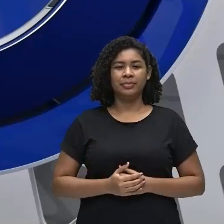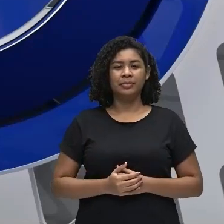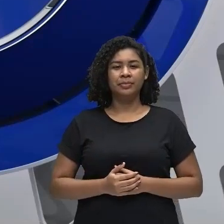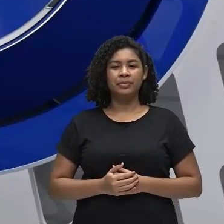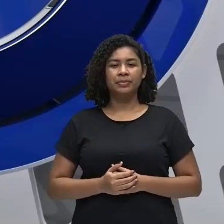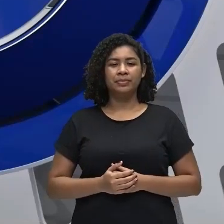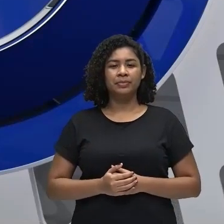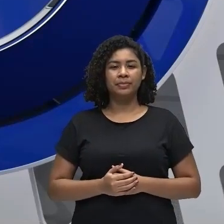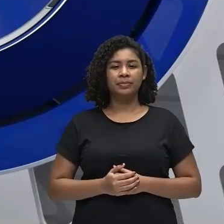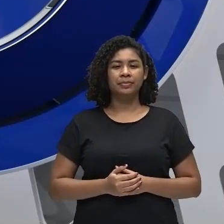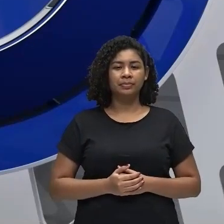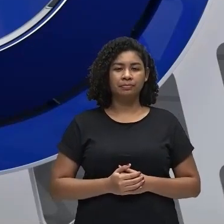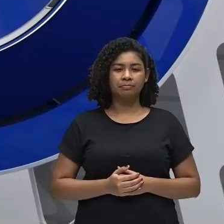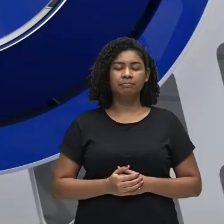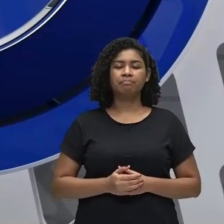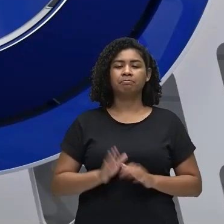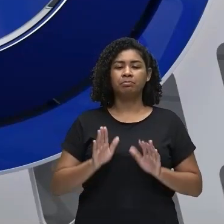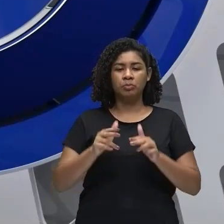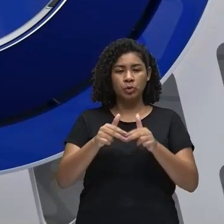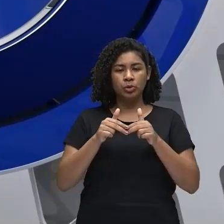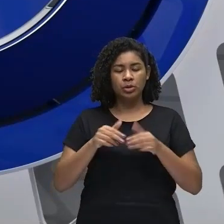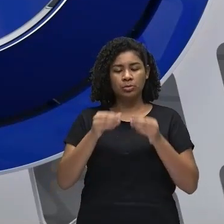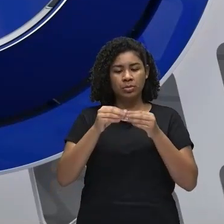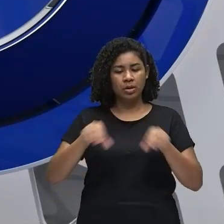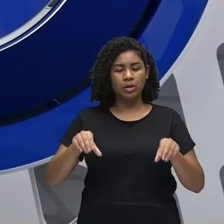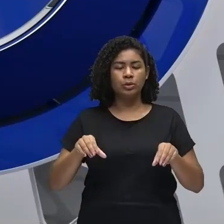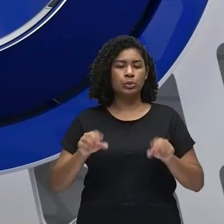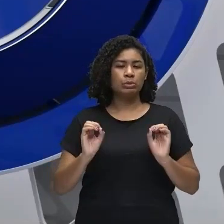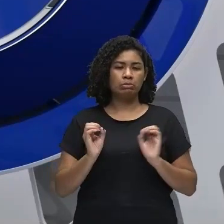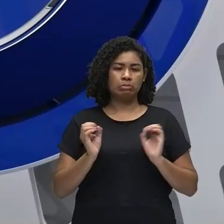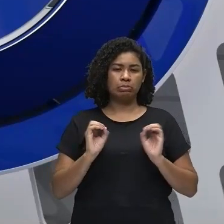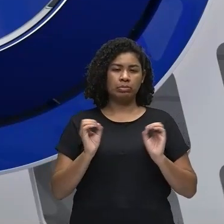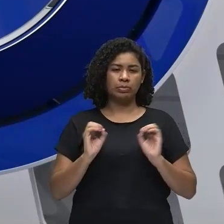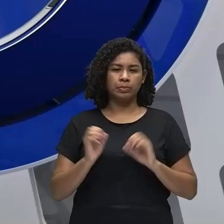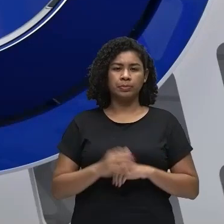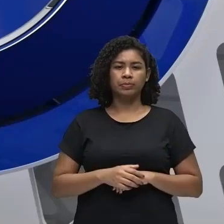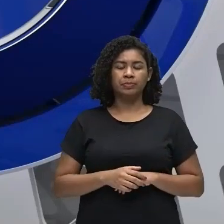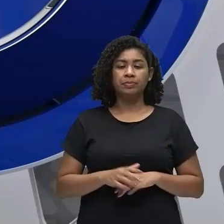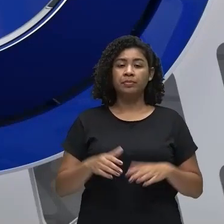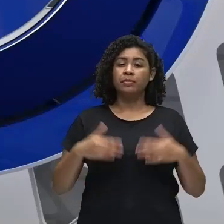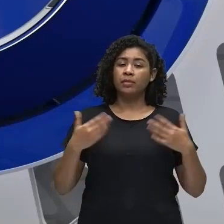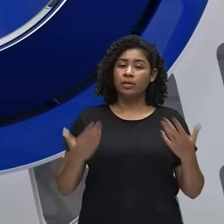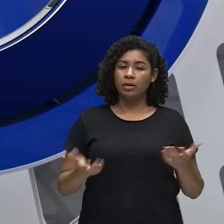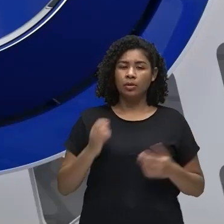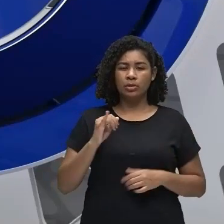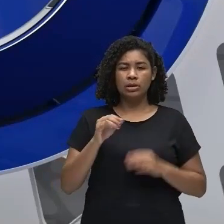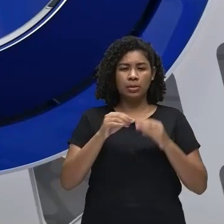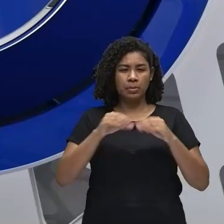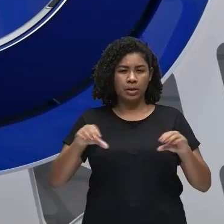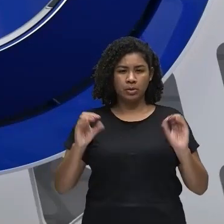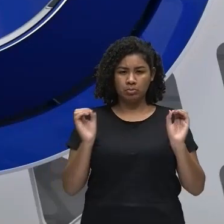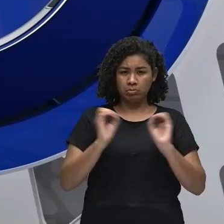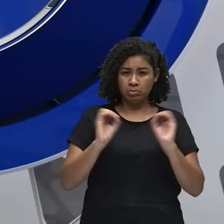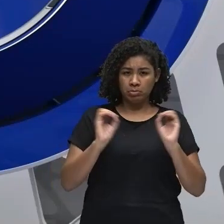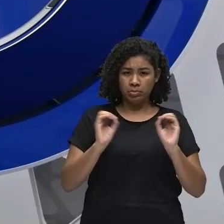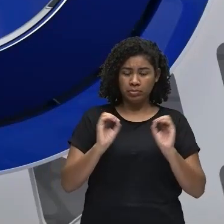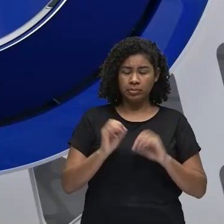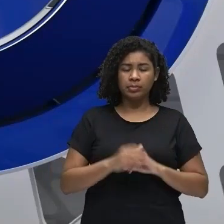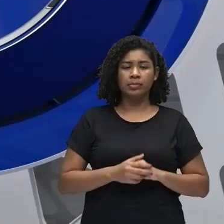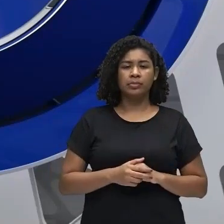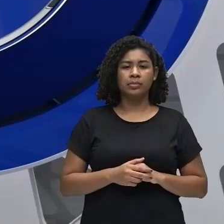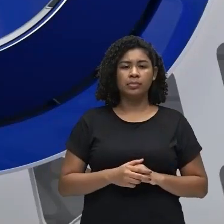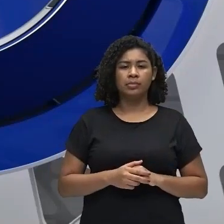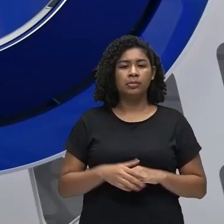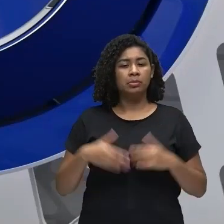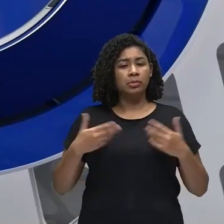tubarão. E não há prejuízo para nenhuma das duas espécies. Então, quando não há prejuízo para nenhuma das duas espécies,